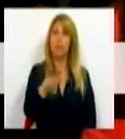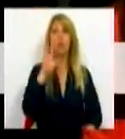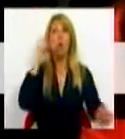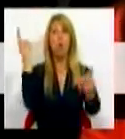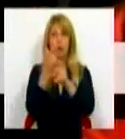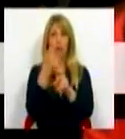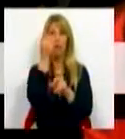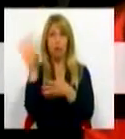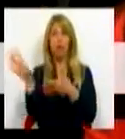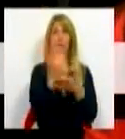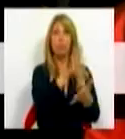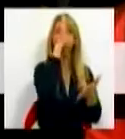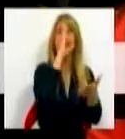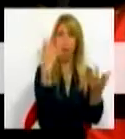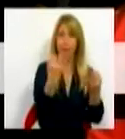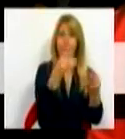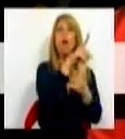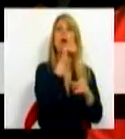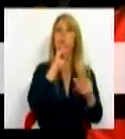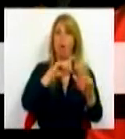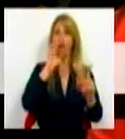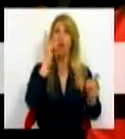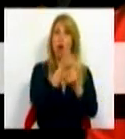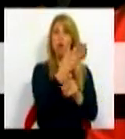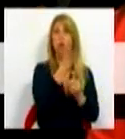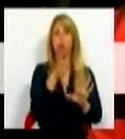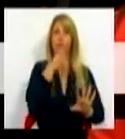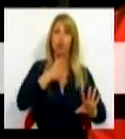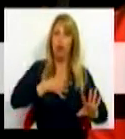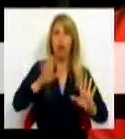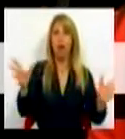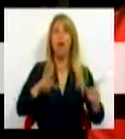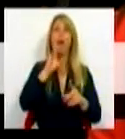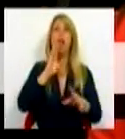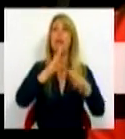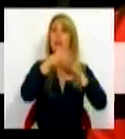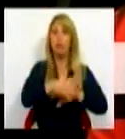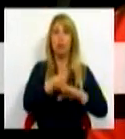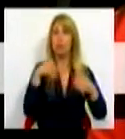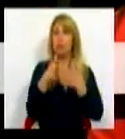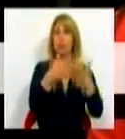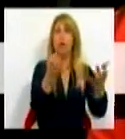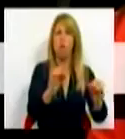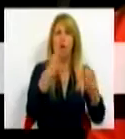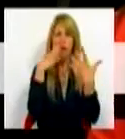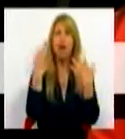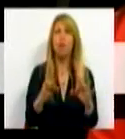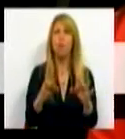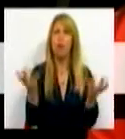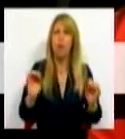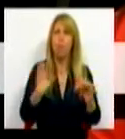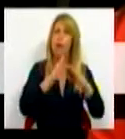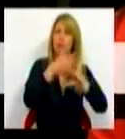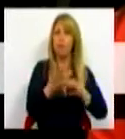Estado. Já aqui disseram que não tiveram qualquer intervenção no processo. Seria normal, enquanto auditores, não terem qualquer tipo de intervenção no processo?